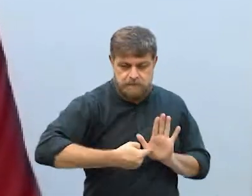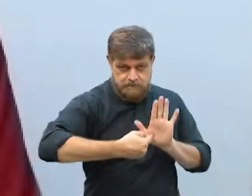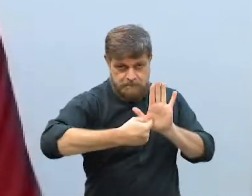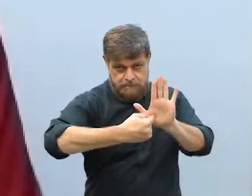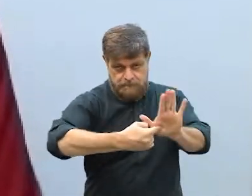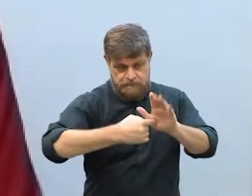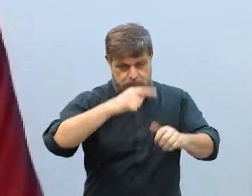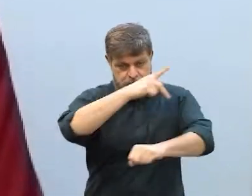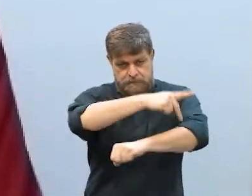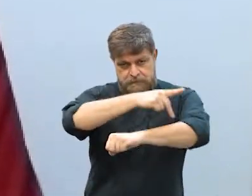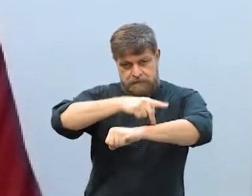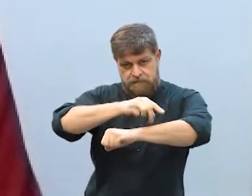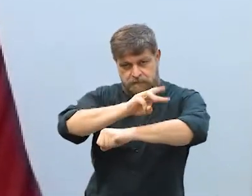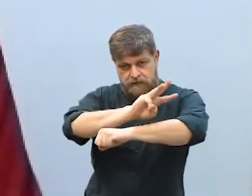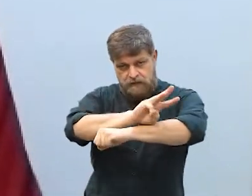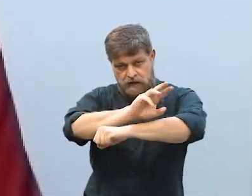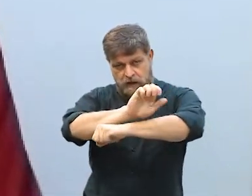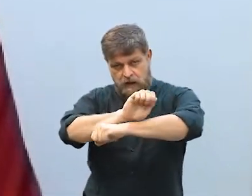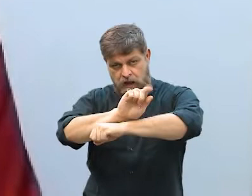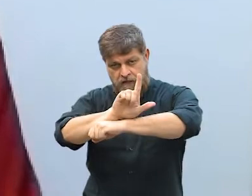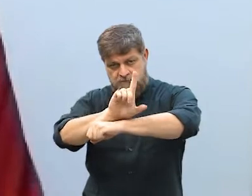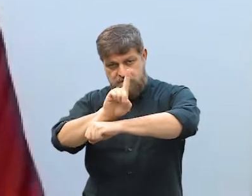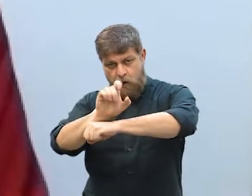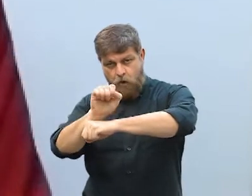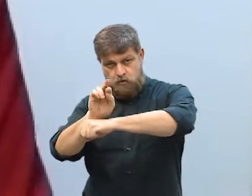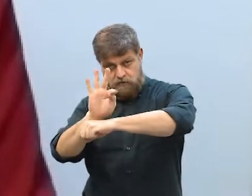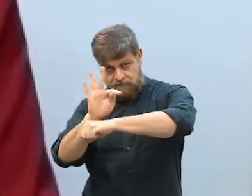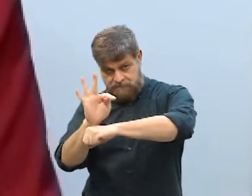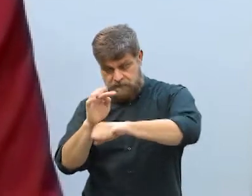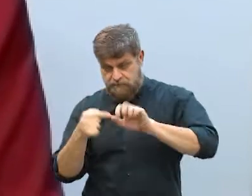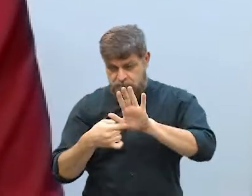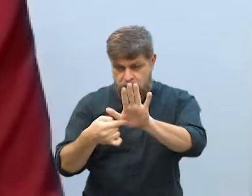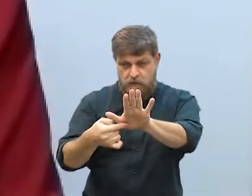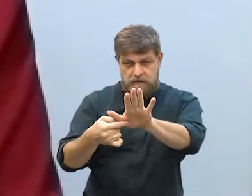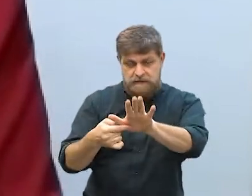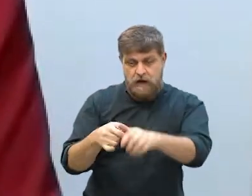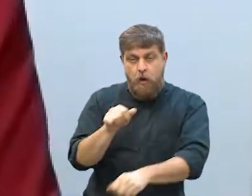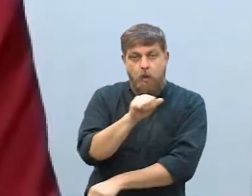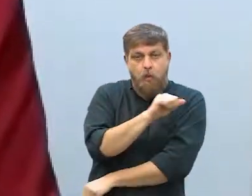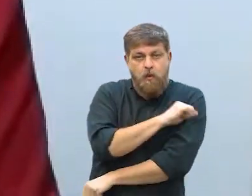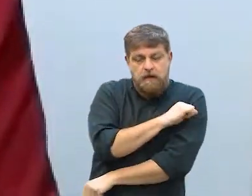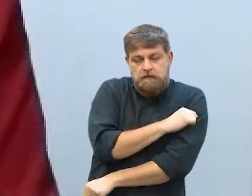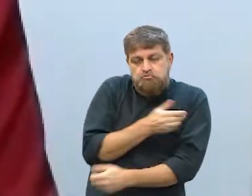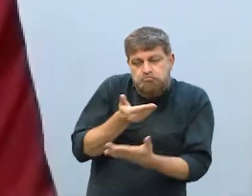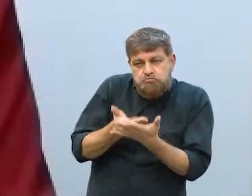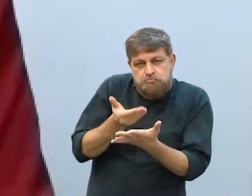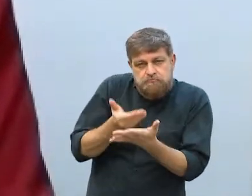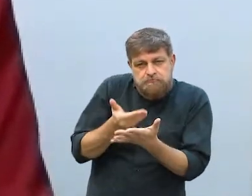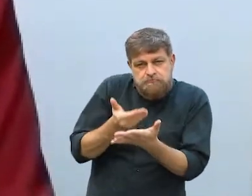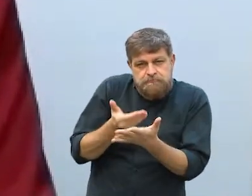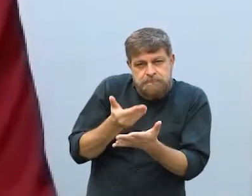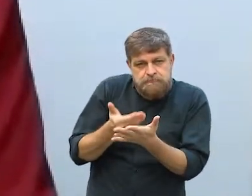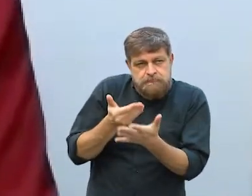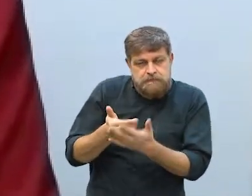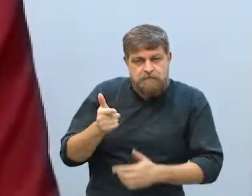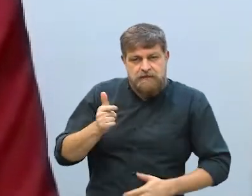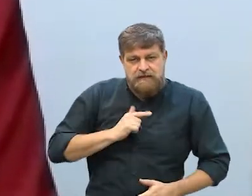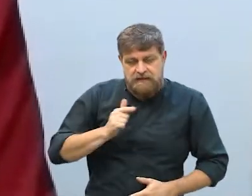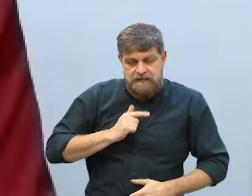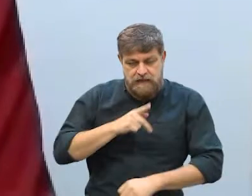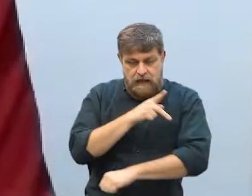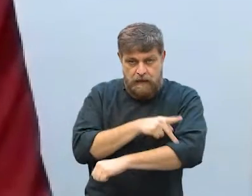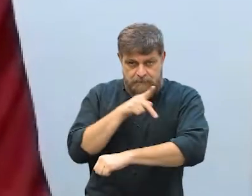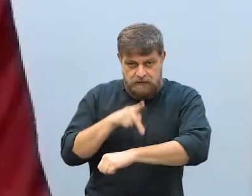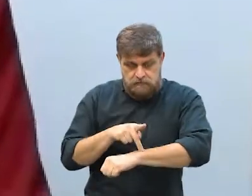que a pedagogia Waldorf traz é que os estudantes que saem de uma educação com a